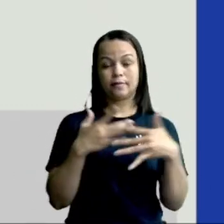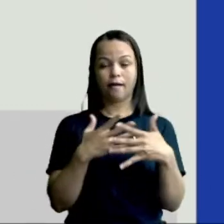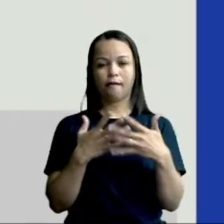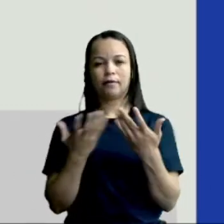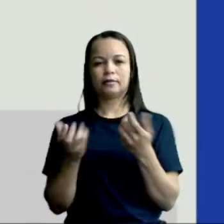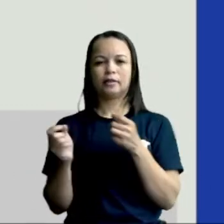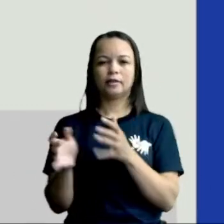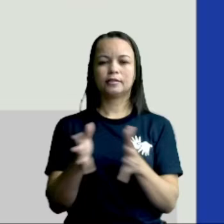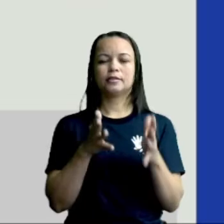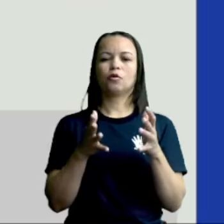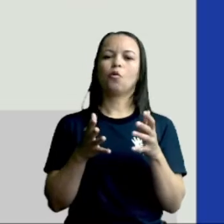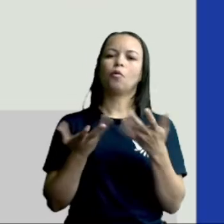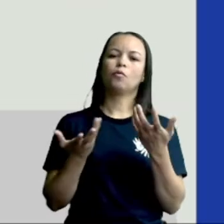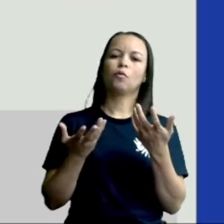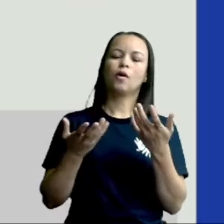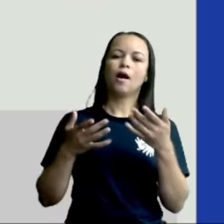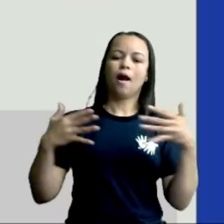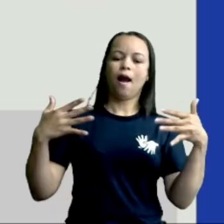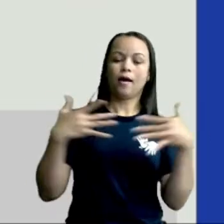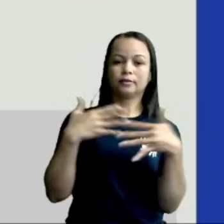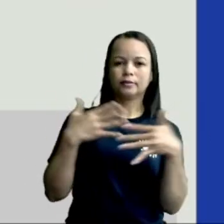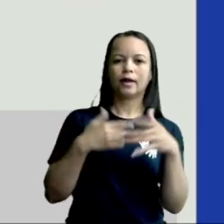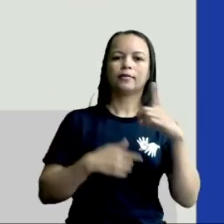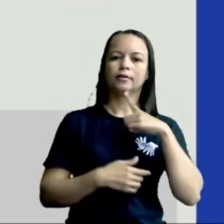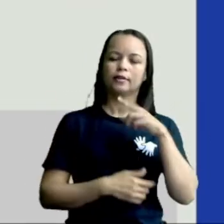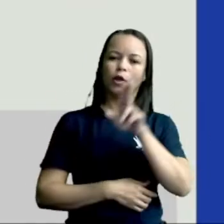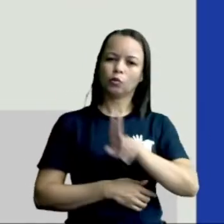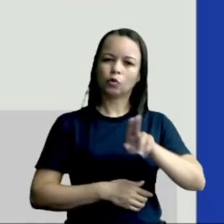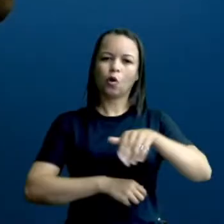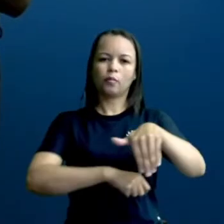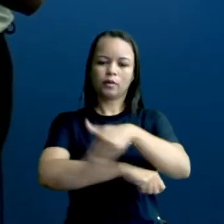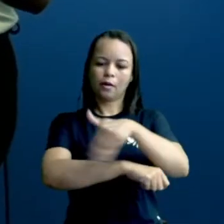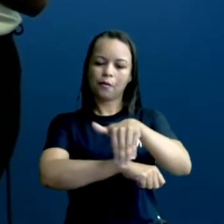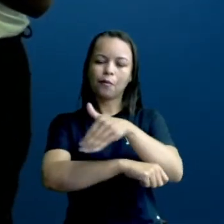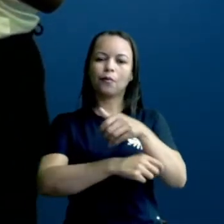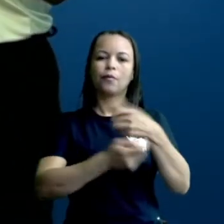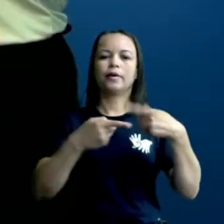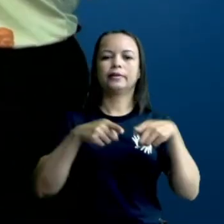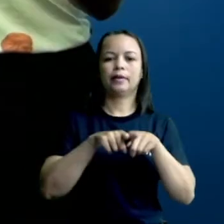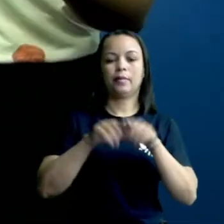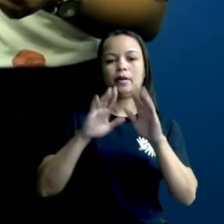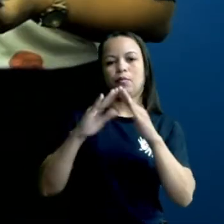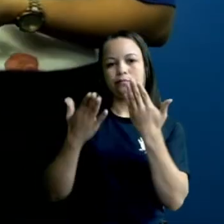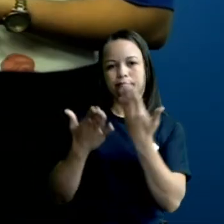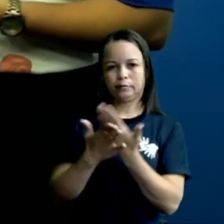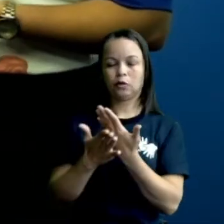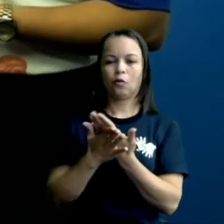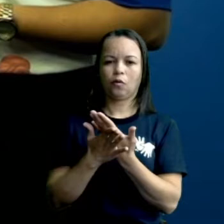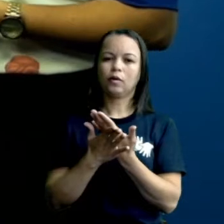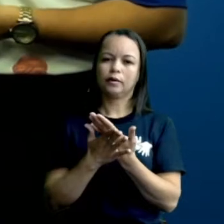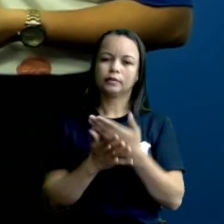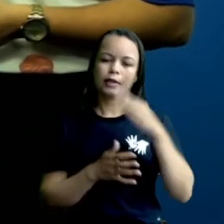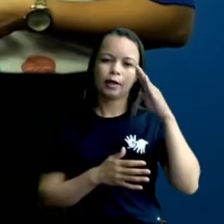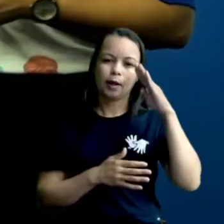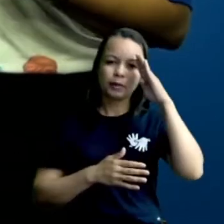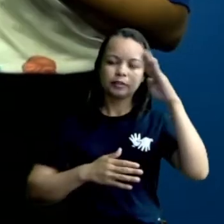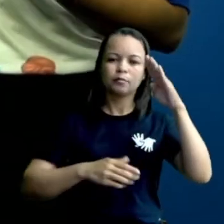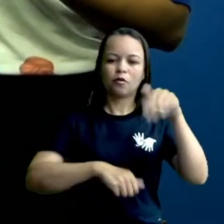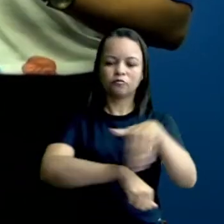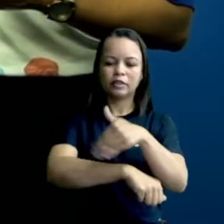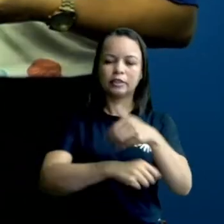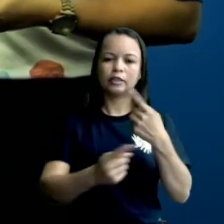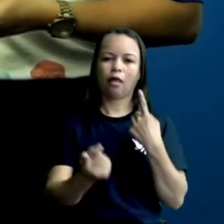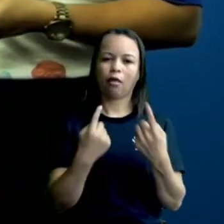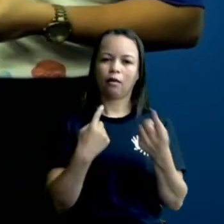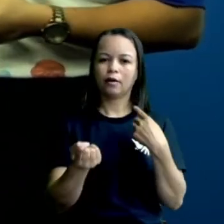assim como uma escola municipal. Então, quem conhece a Avenida Mariana Malha? Todo mundo, né? É a principal avenida do centro da cidade e ela